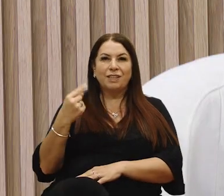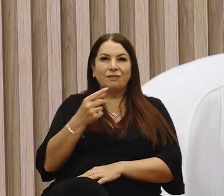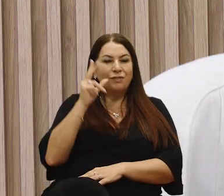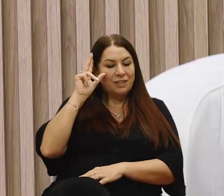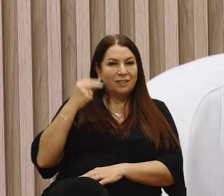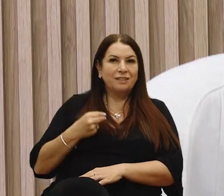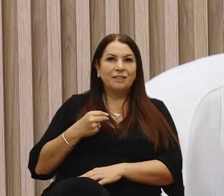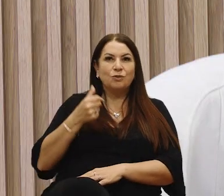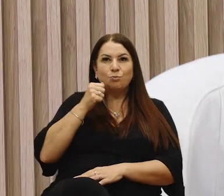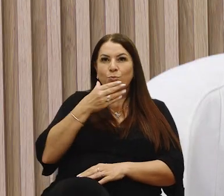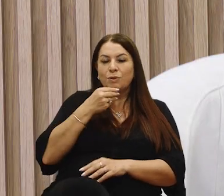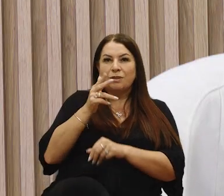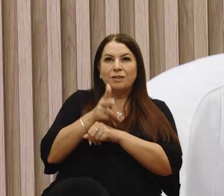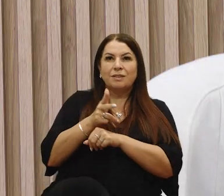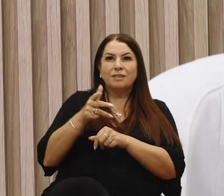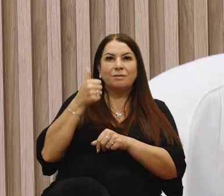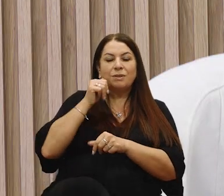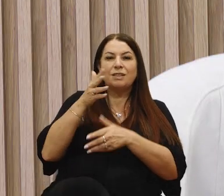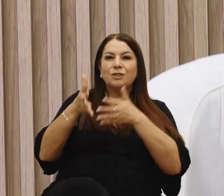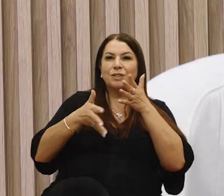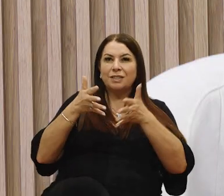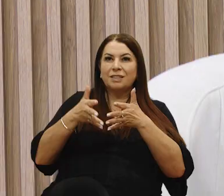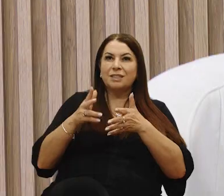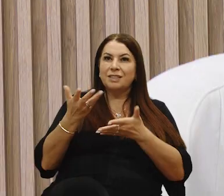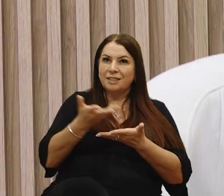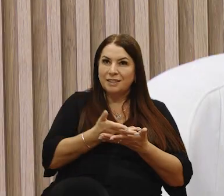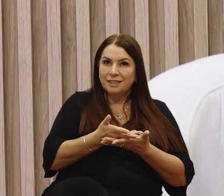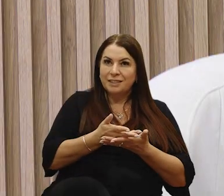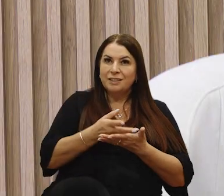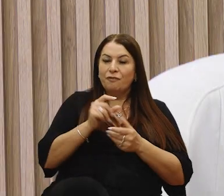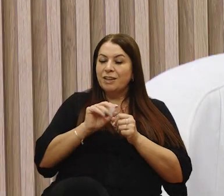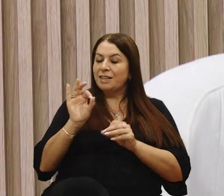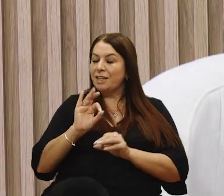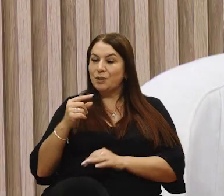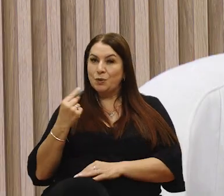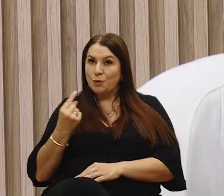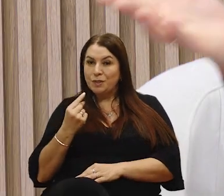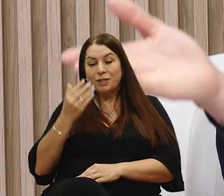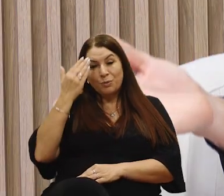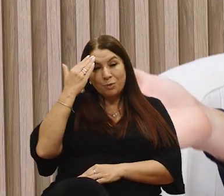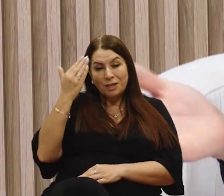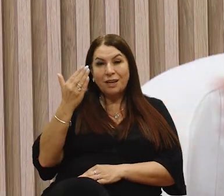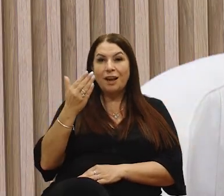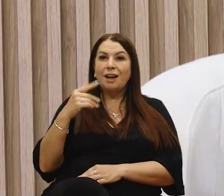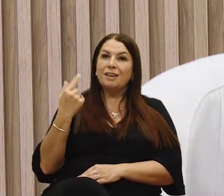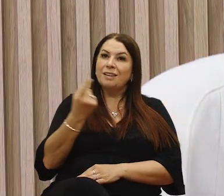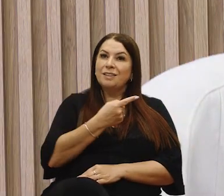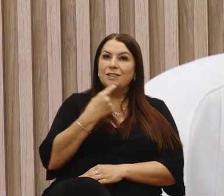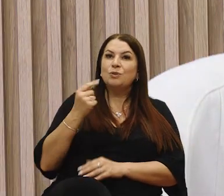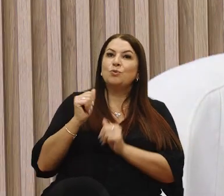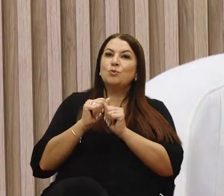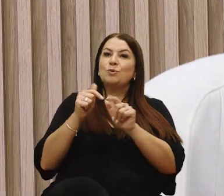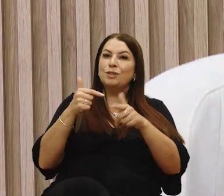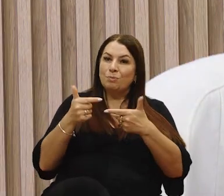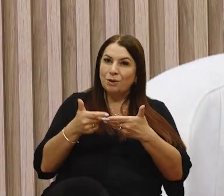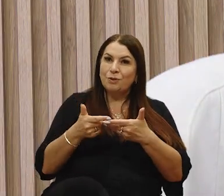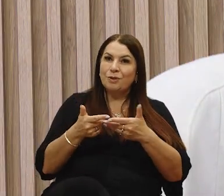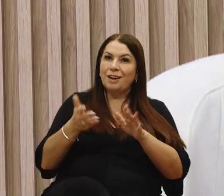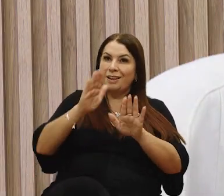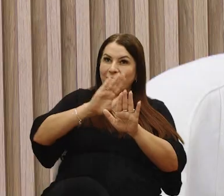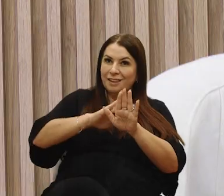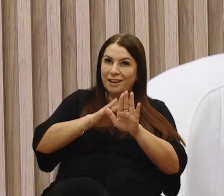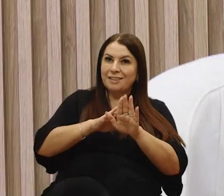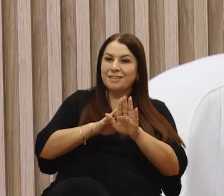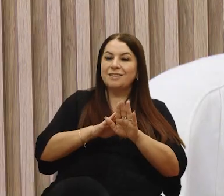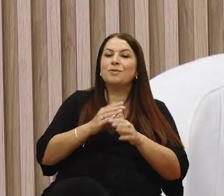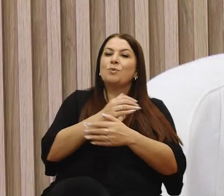na produção, os meninos aqui cinegrafistas, as meninas de Libras. Então a gente não faz nada sozinho, né? Então muito obrigada porque também quem